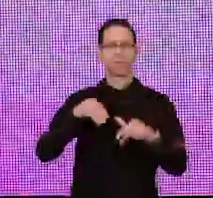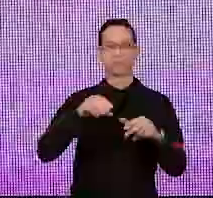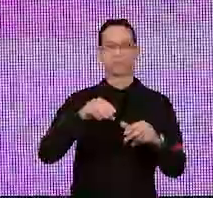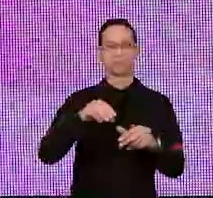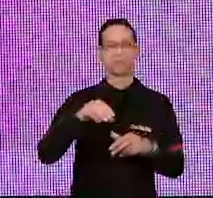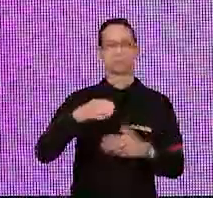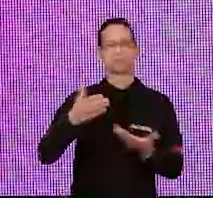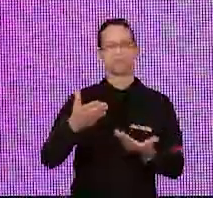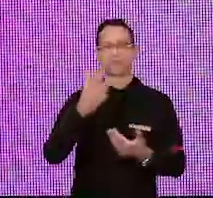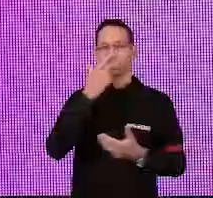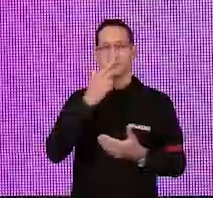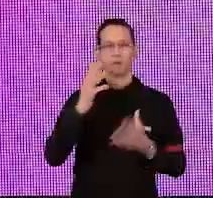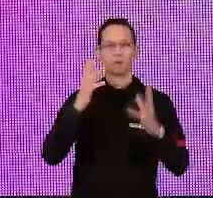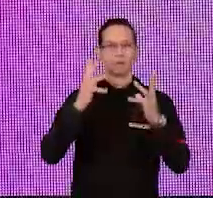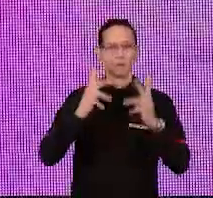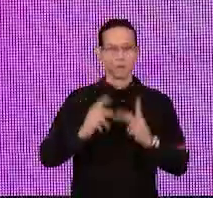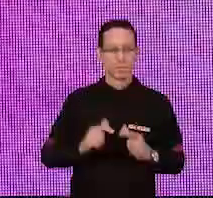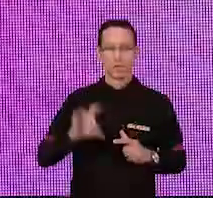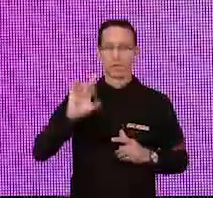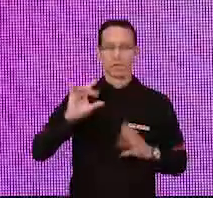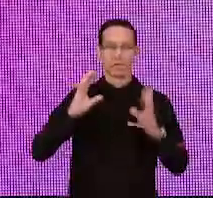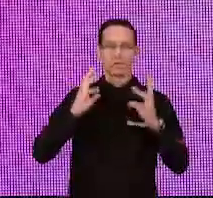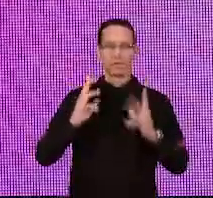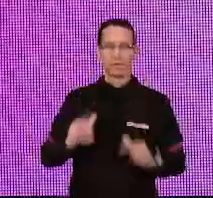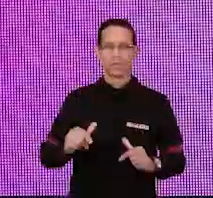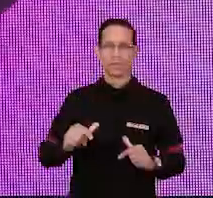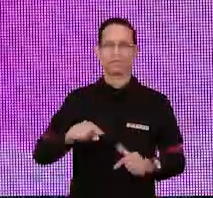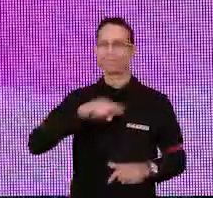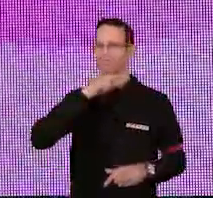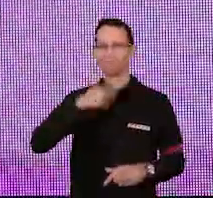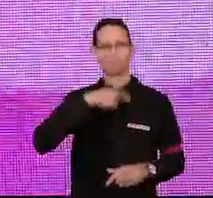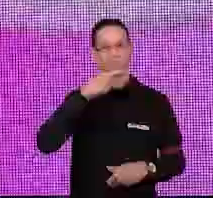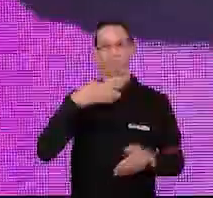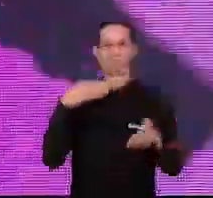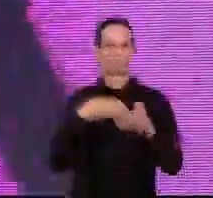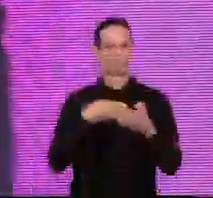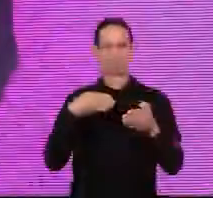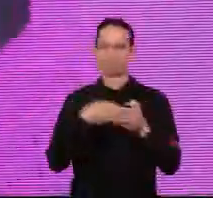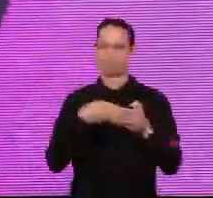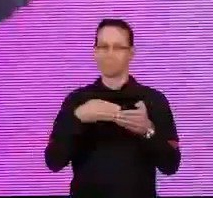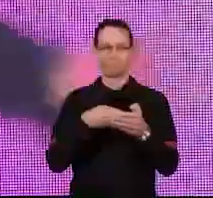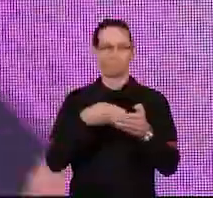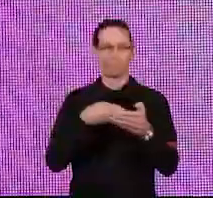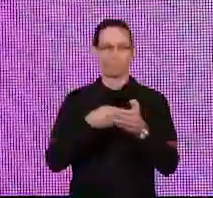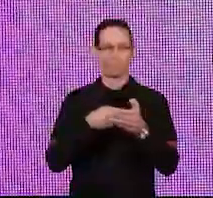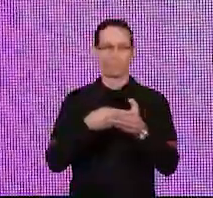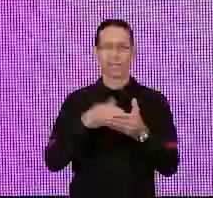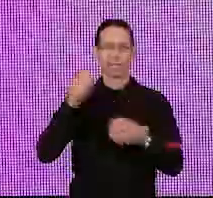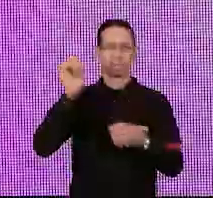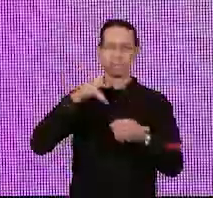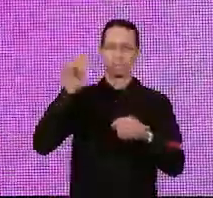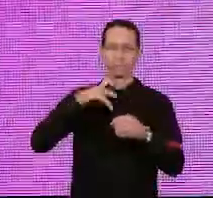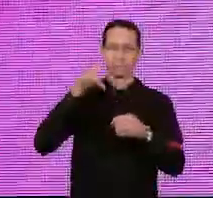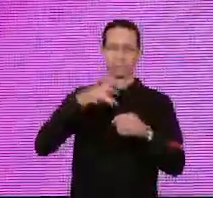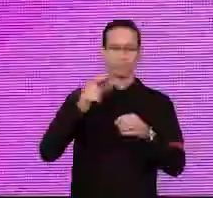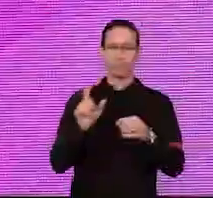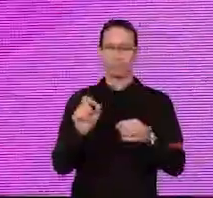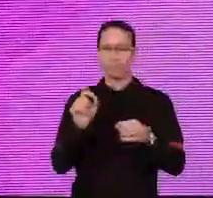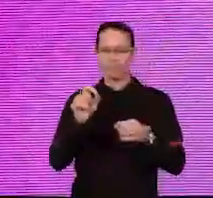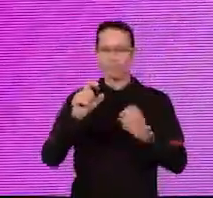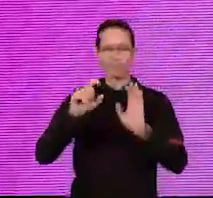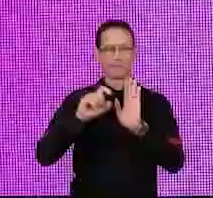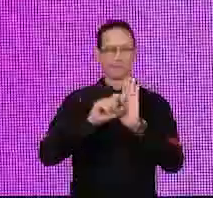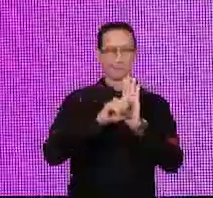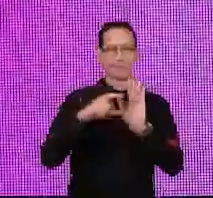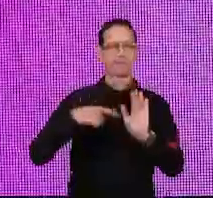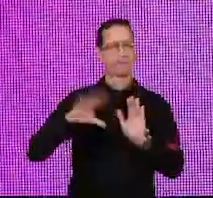a autolimpeza da orelha, ela fica completamente interrompida e é por isso que acumula secreção e contaminação bacteriana. O fato de ela